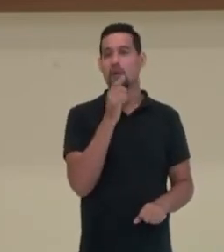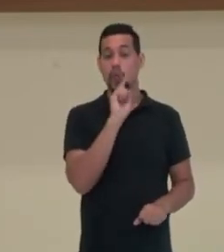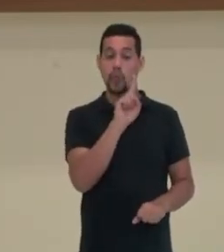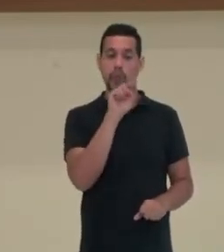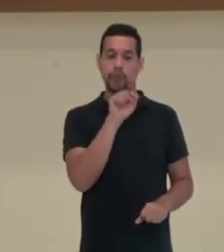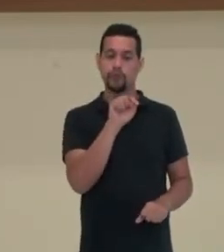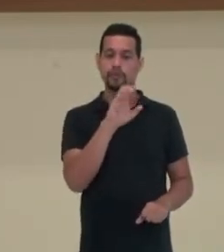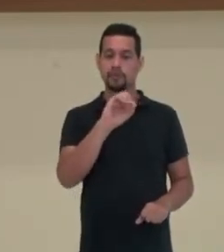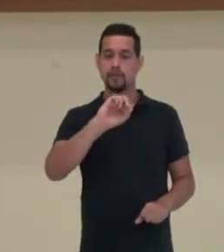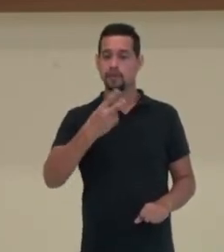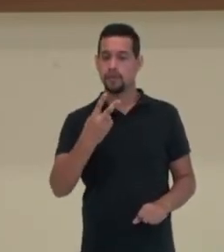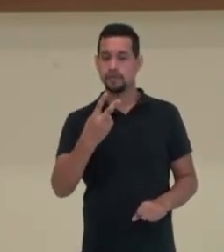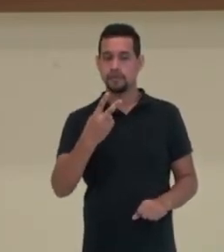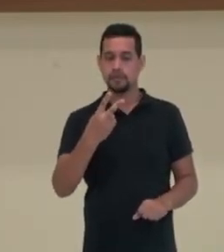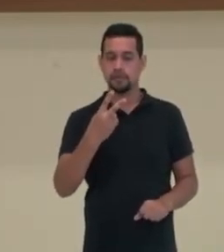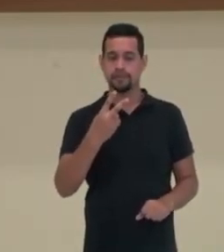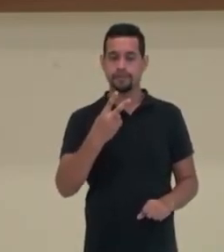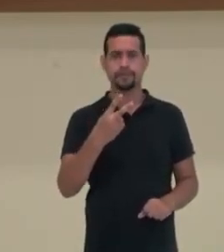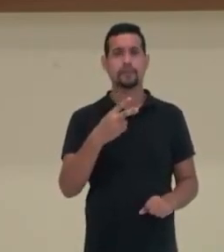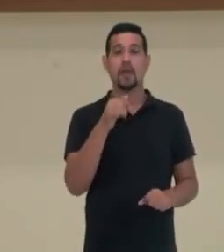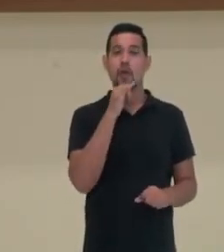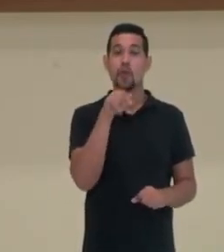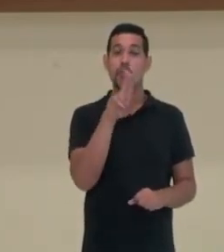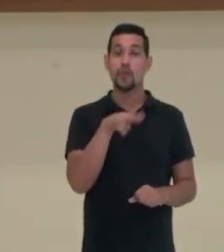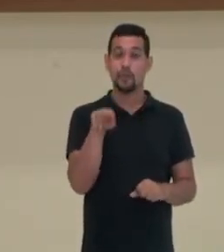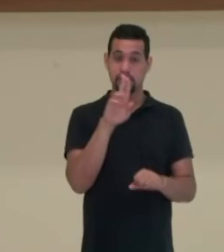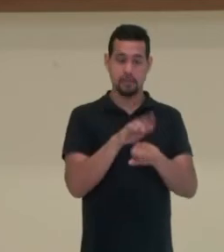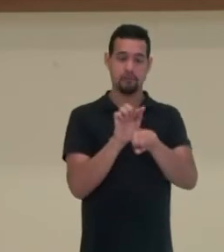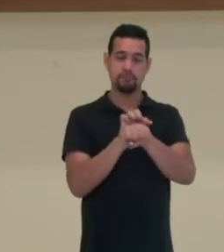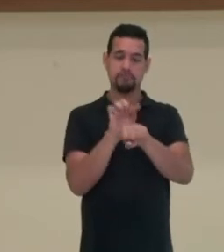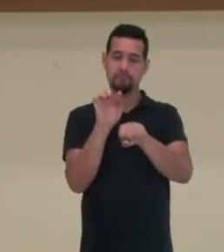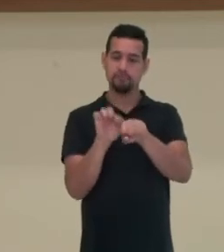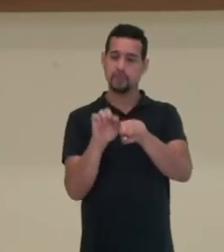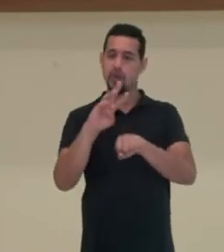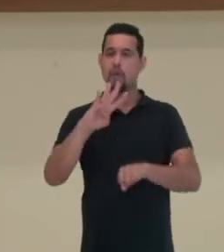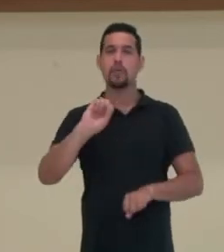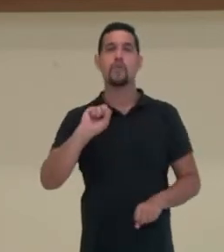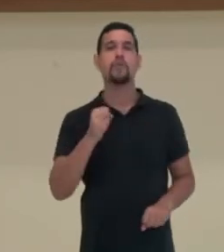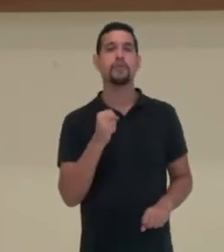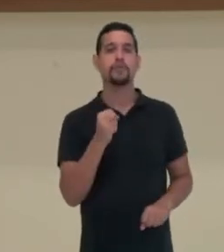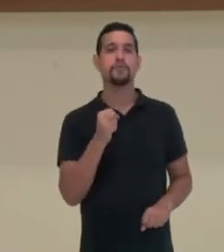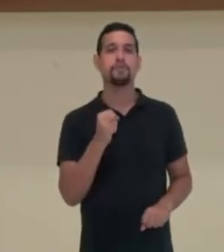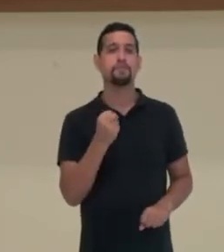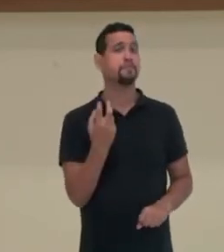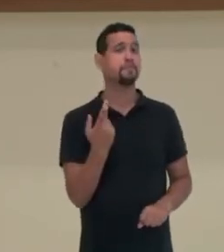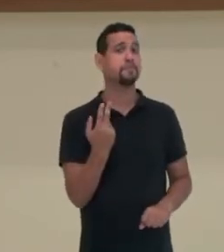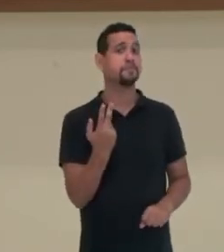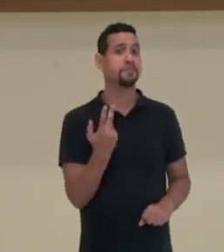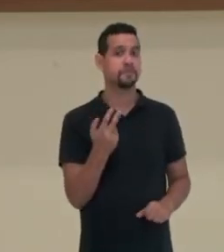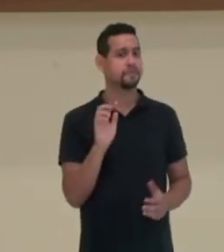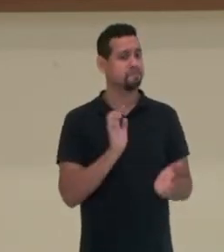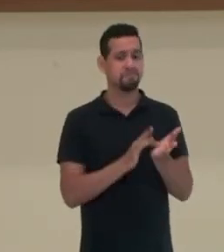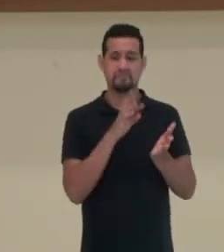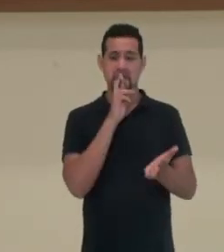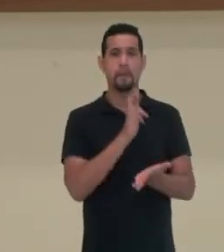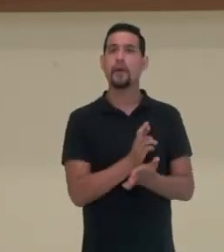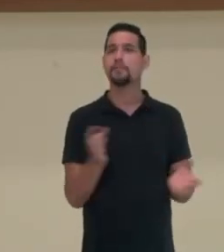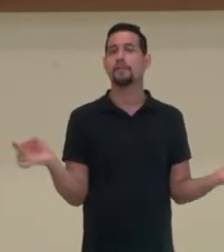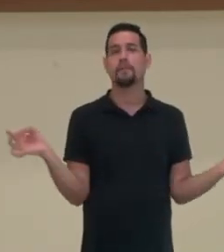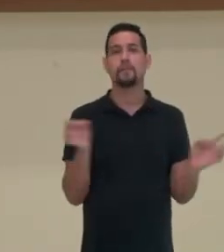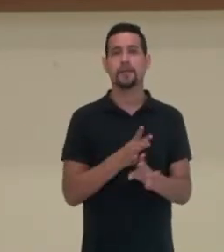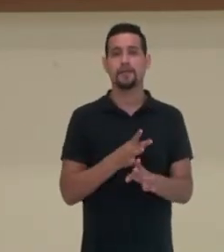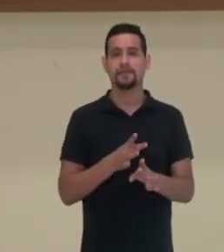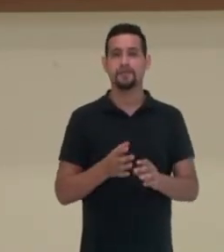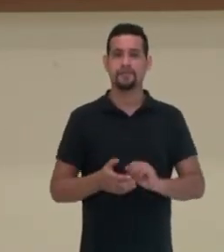calculadora, 1,02, chapéuzinho, 48. Igual. Pronto, você tem a